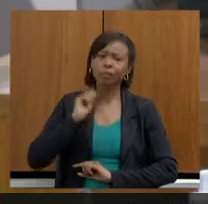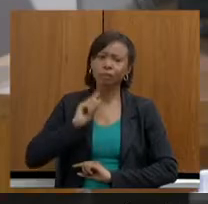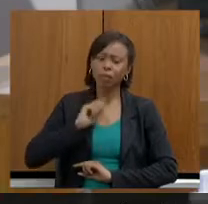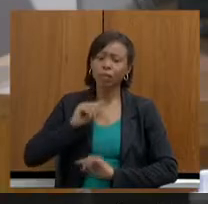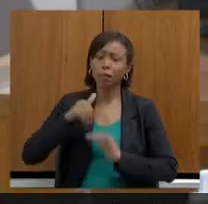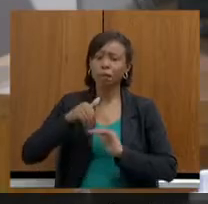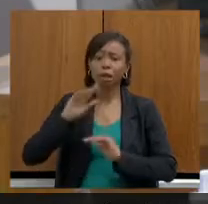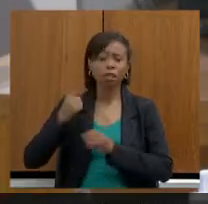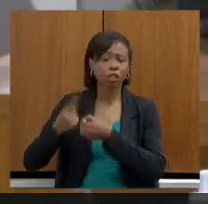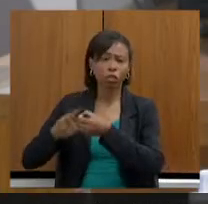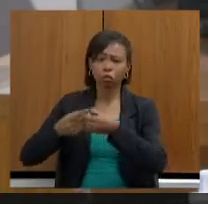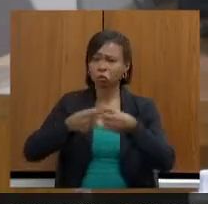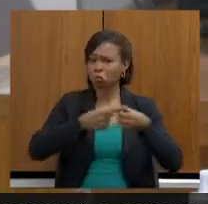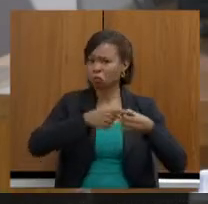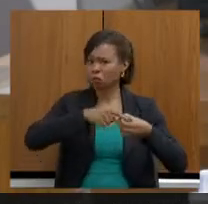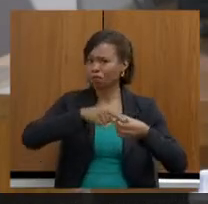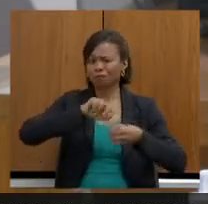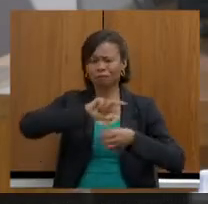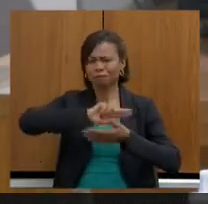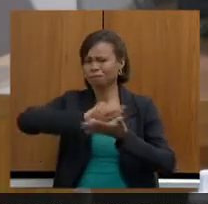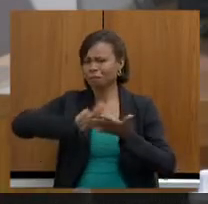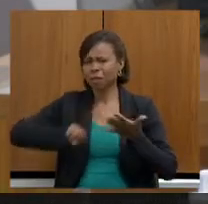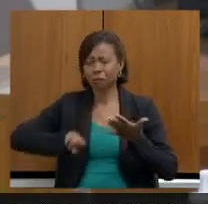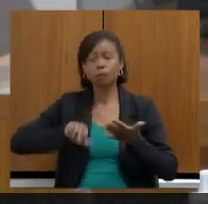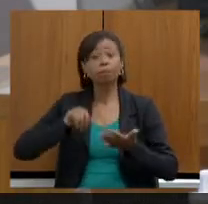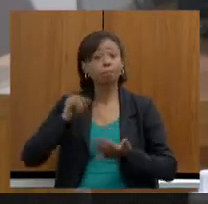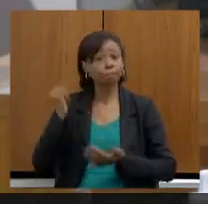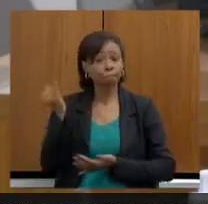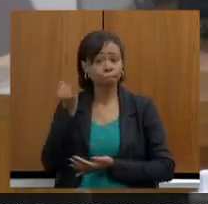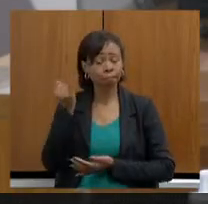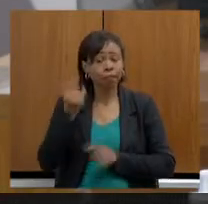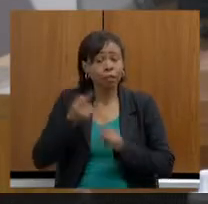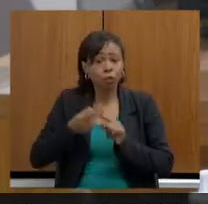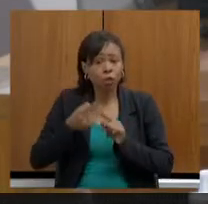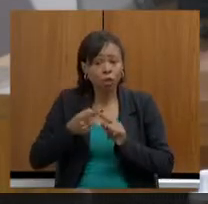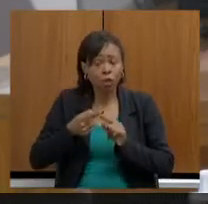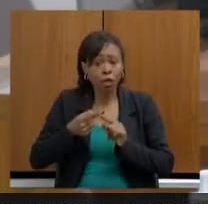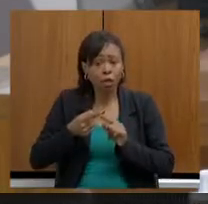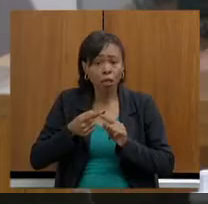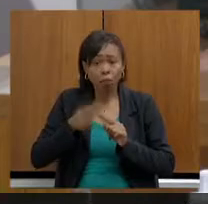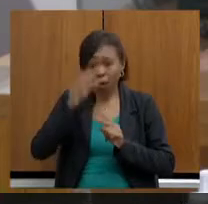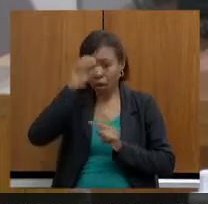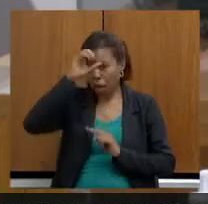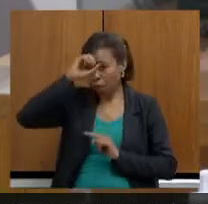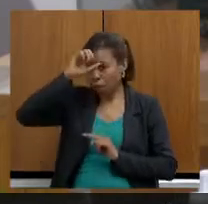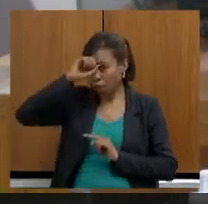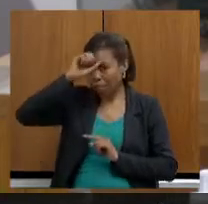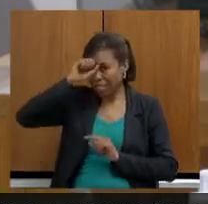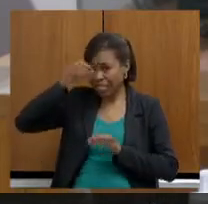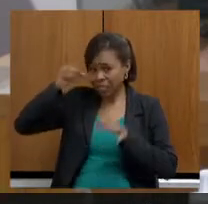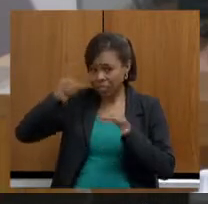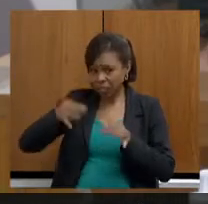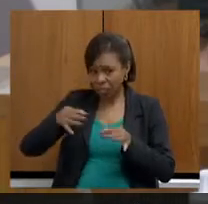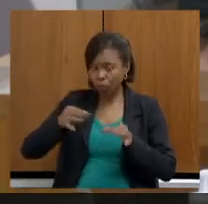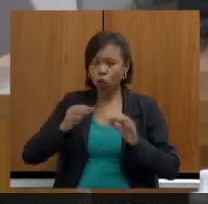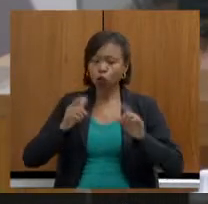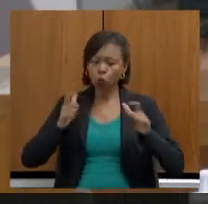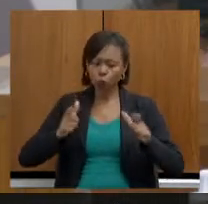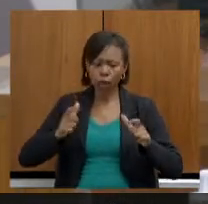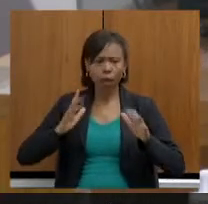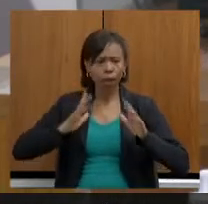municípios isso é fundamental porque também para se aprender com qualidade e um ambiente limpo